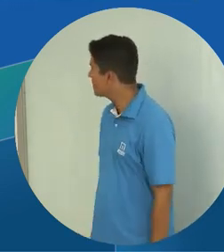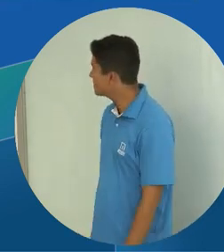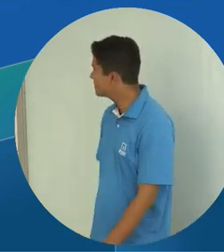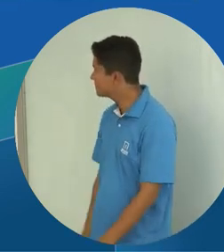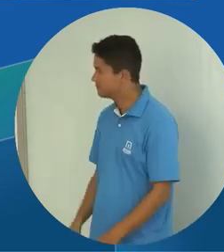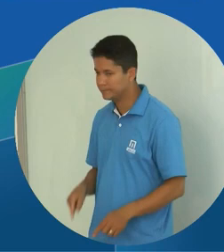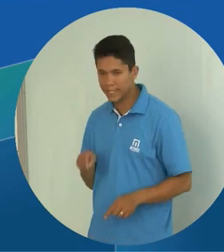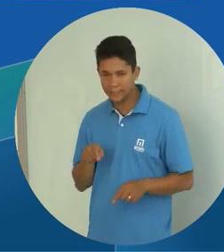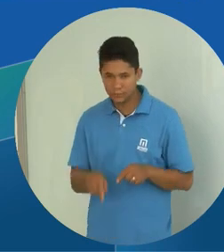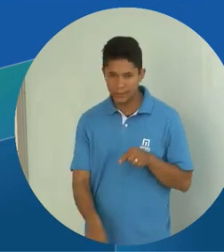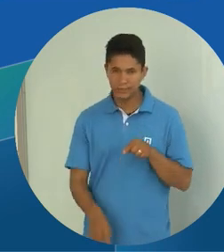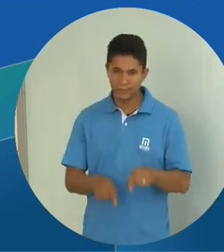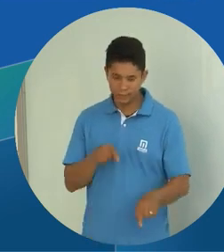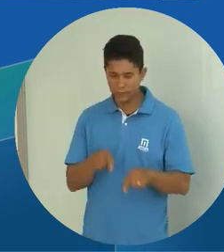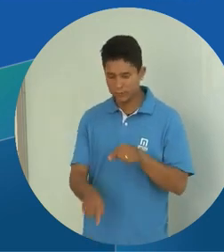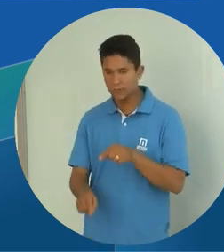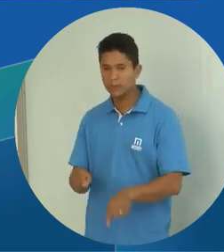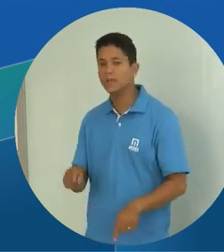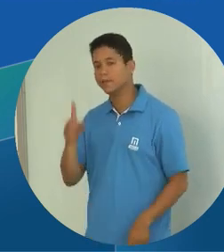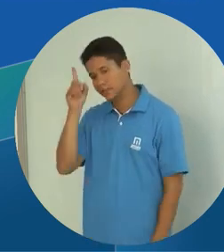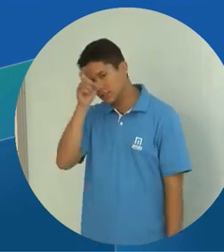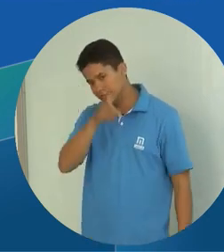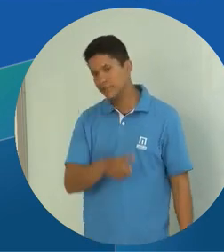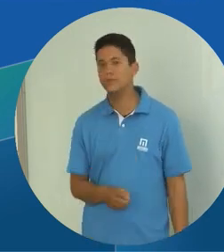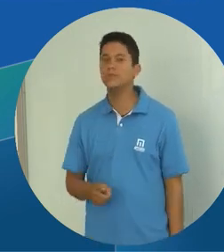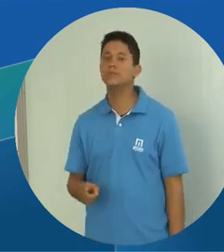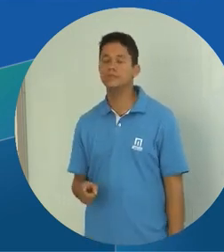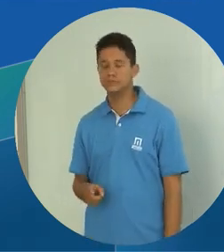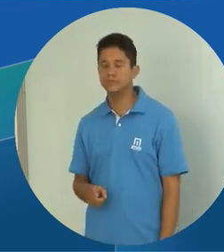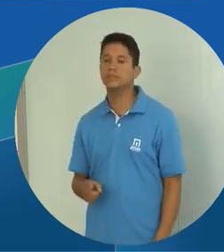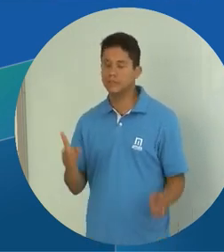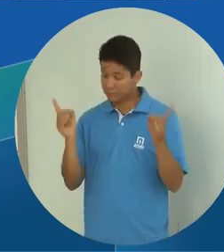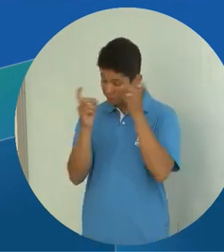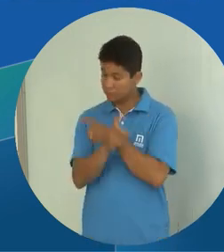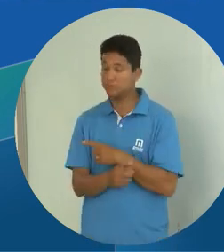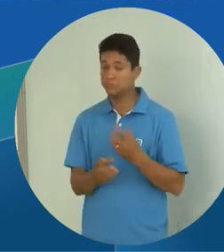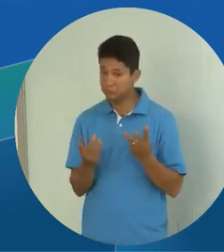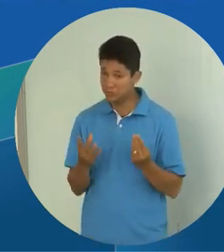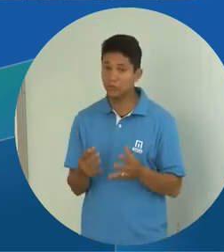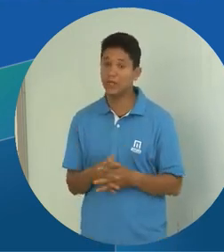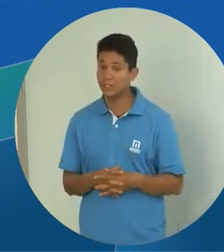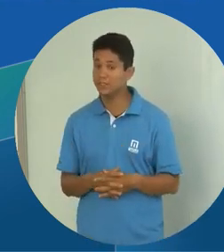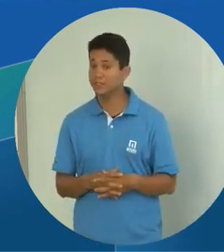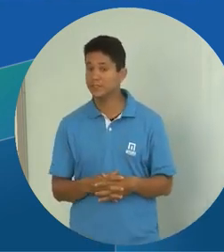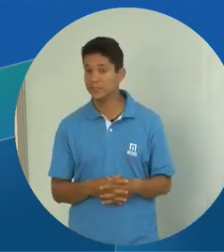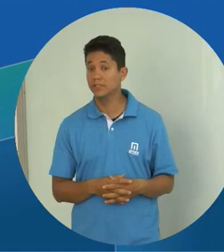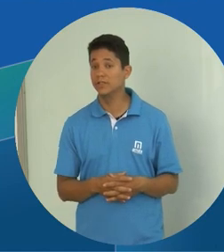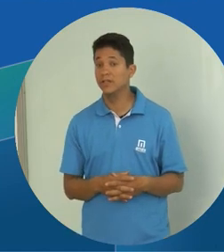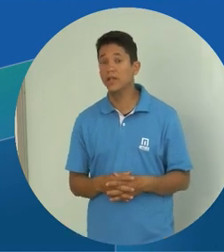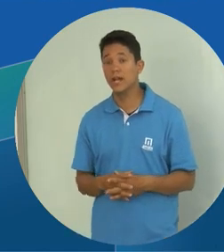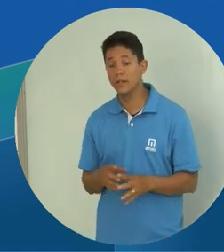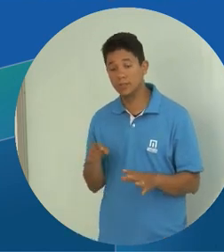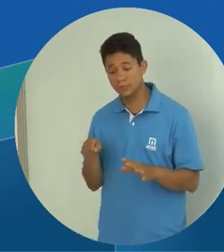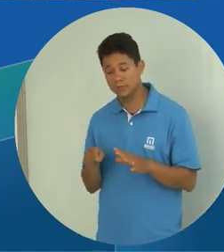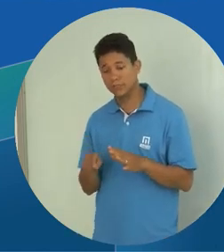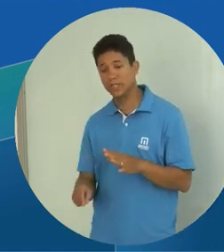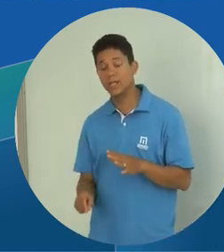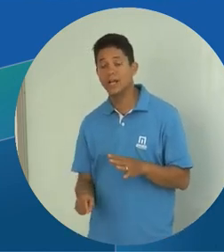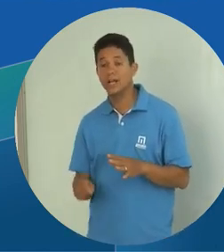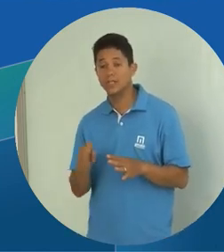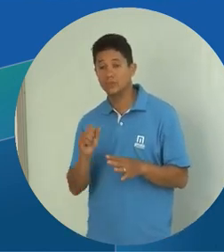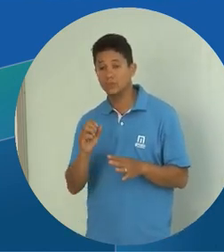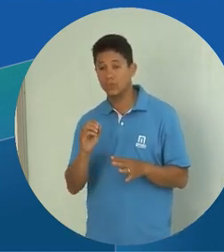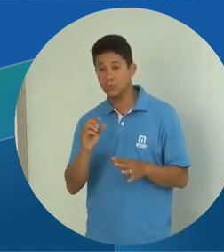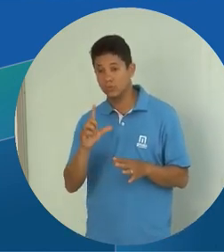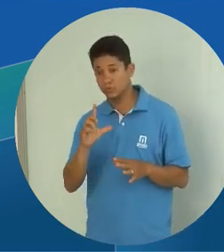Então foi um desafio grande para a gente aqui, né, projetar essa solução e executar esse